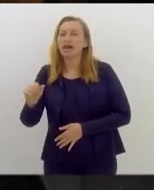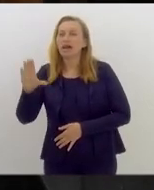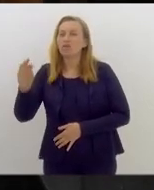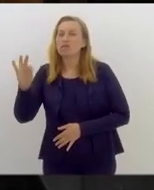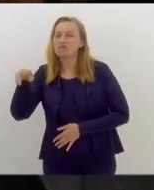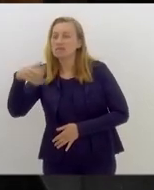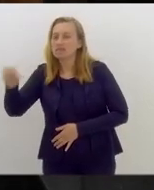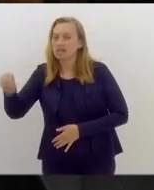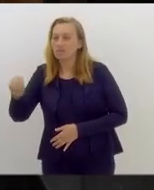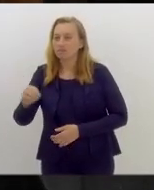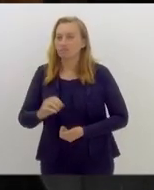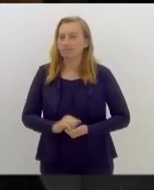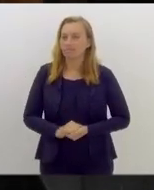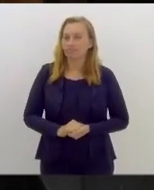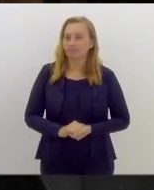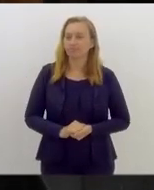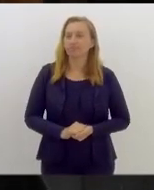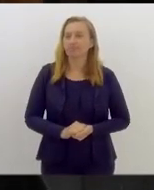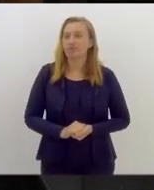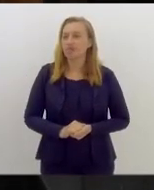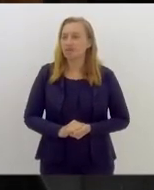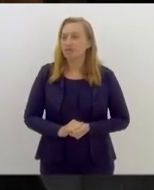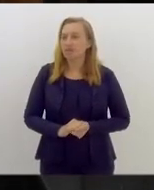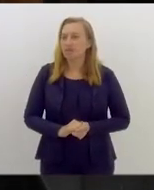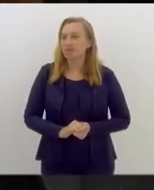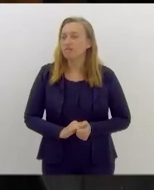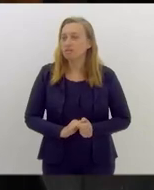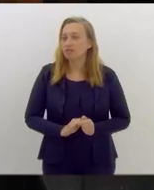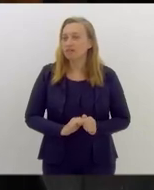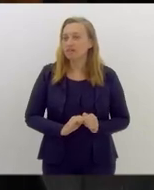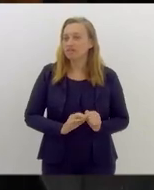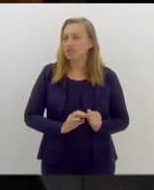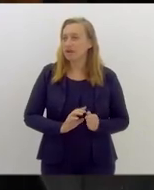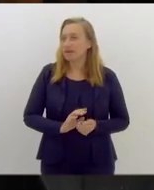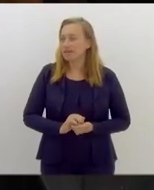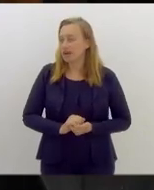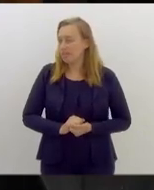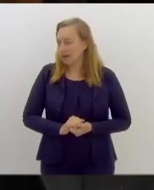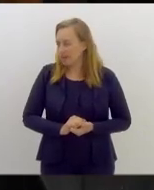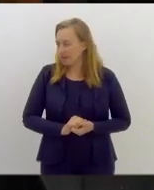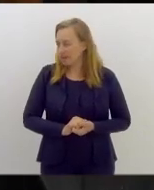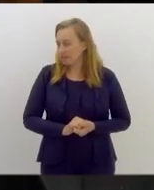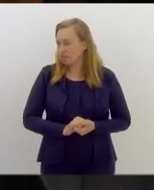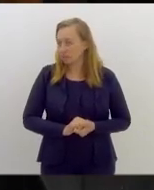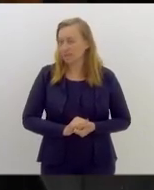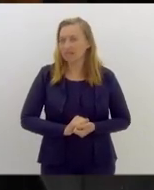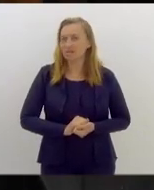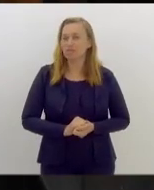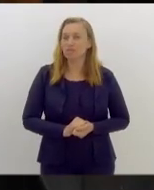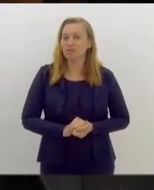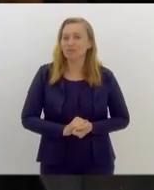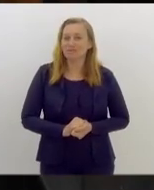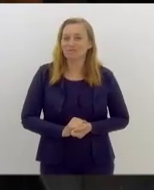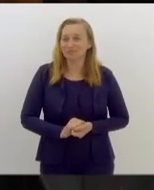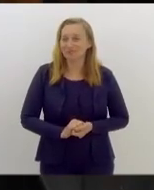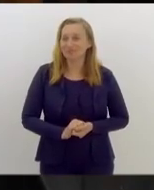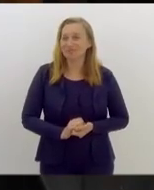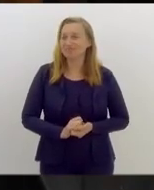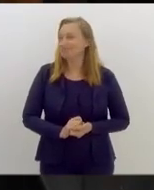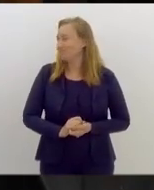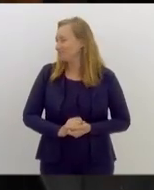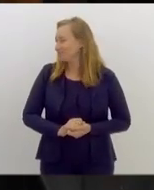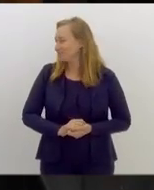e umbanda se cultua Oxum, a orixá Oxum. Dito isso,